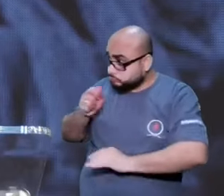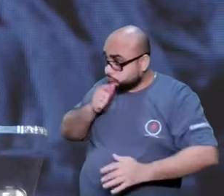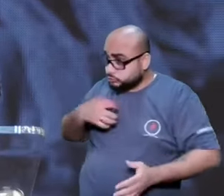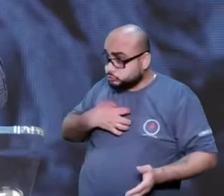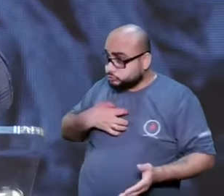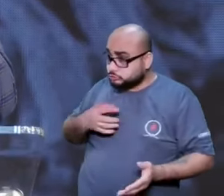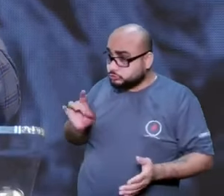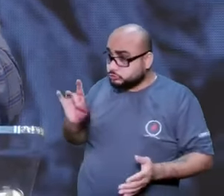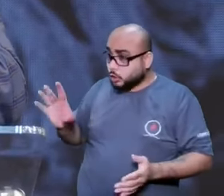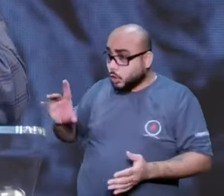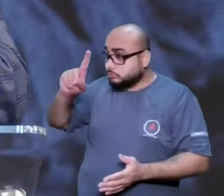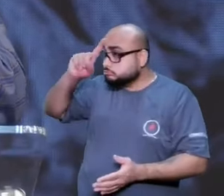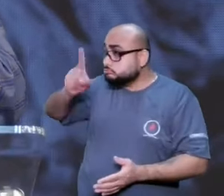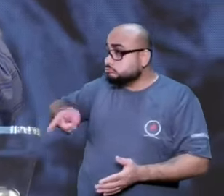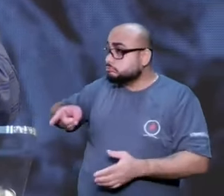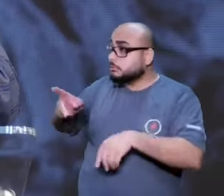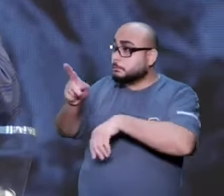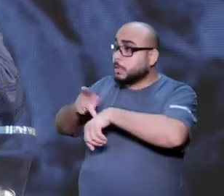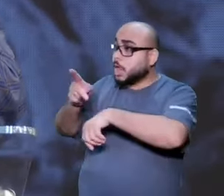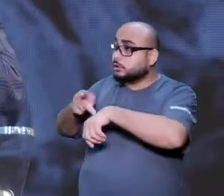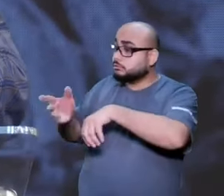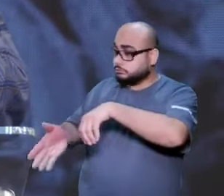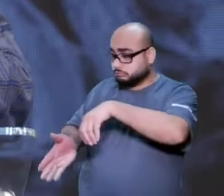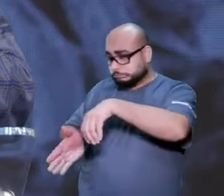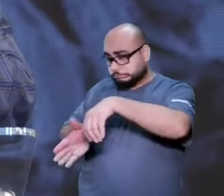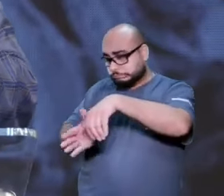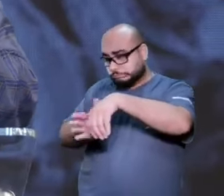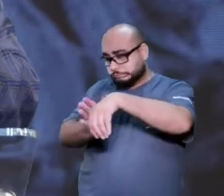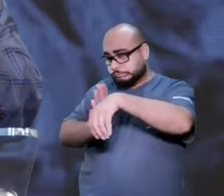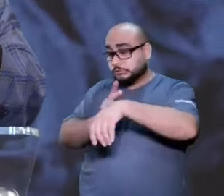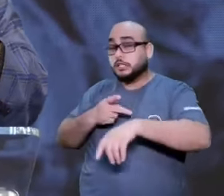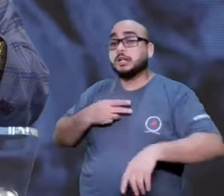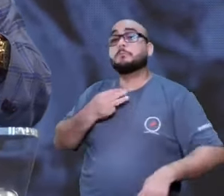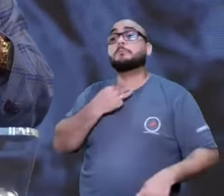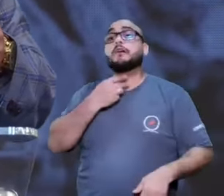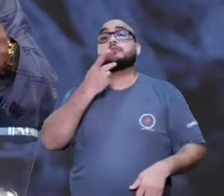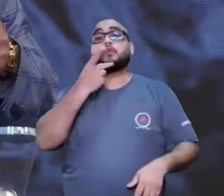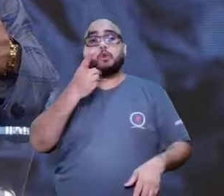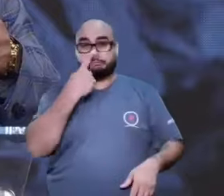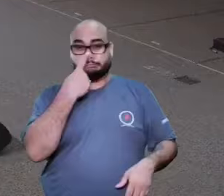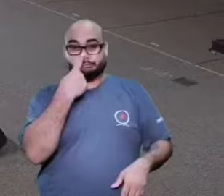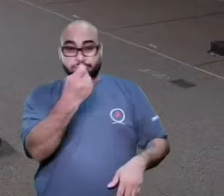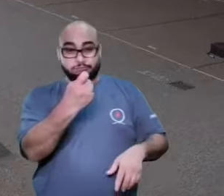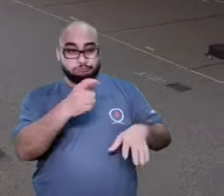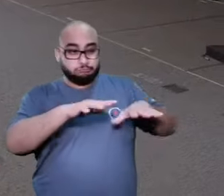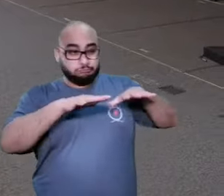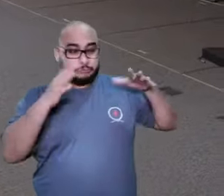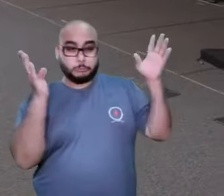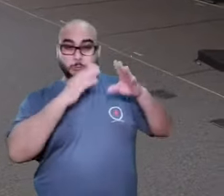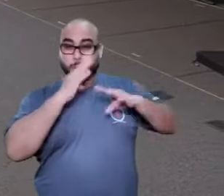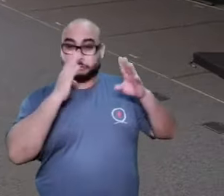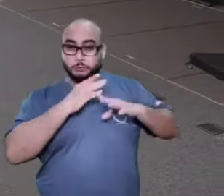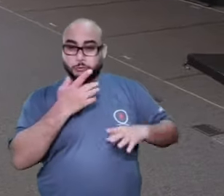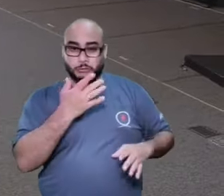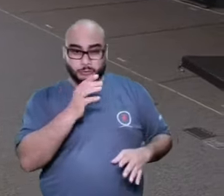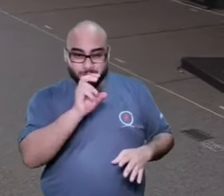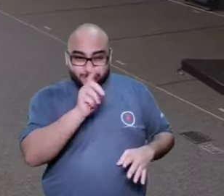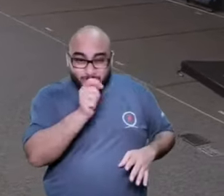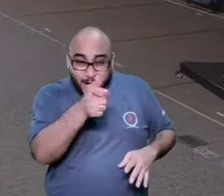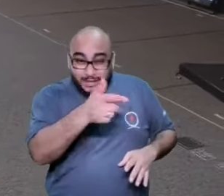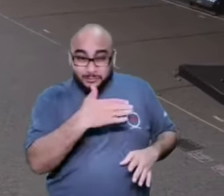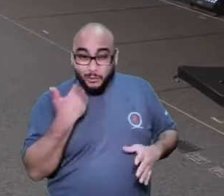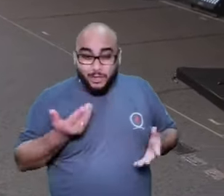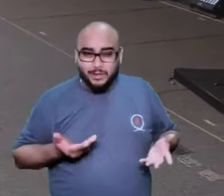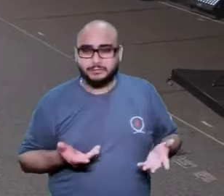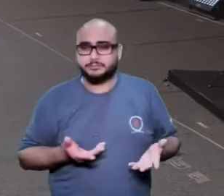remover a pedra e ela está dizendo cheira mal e já é de quatro dias presa